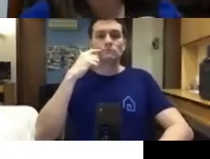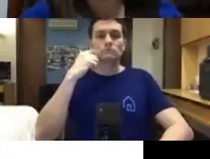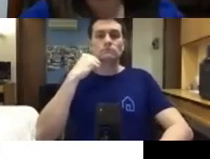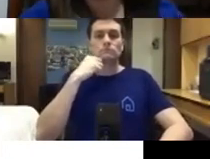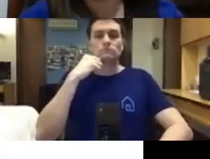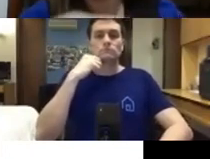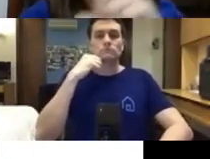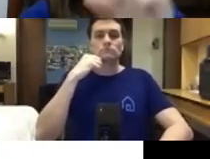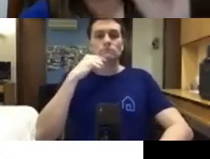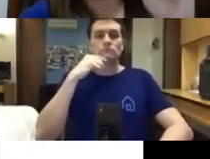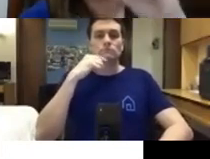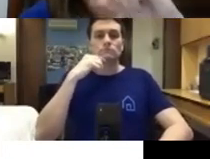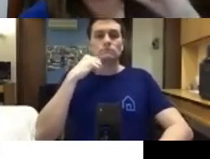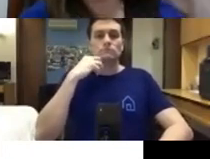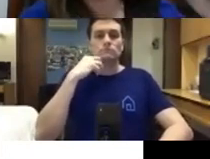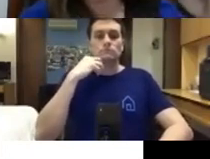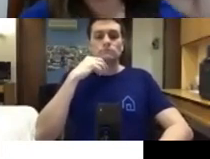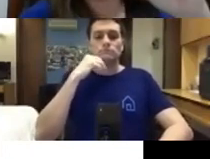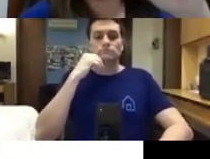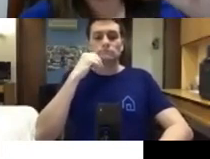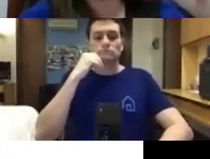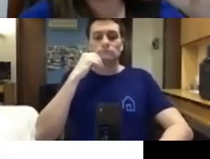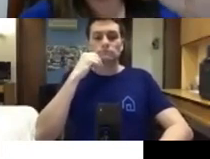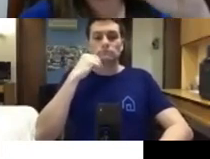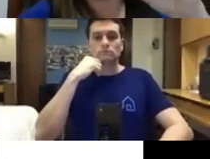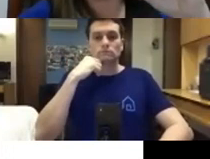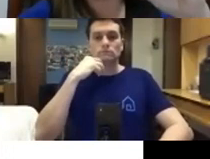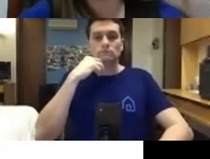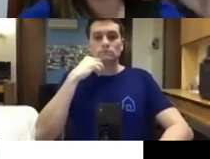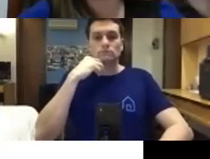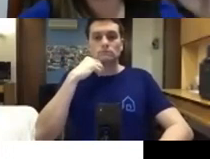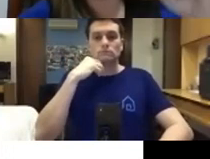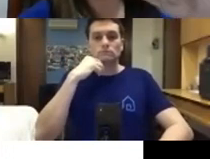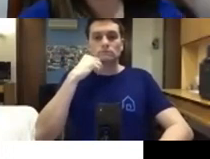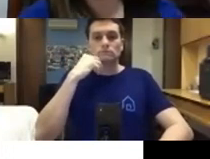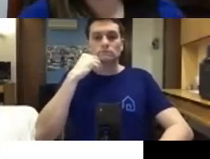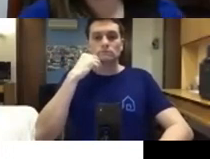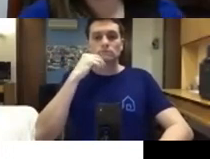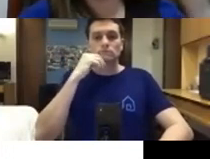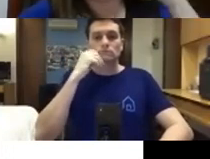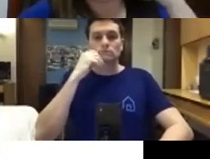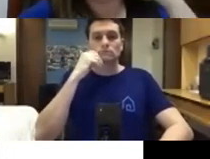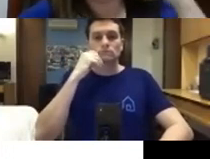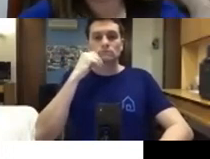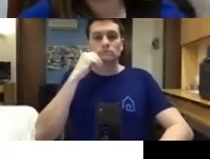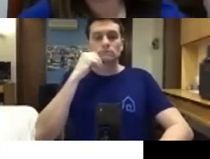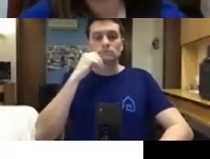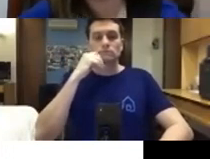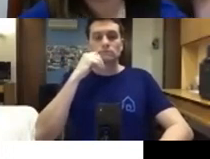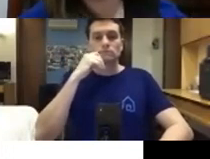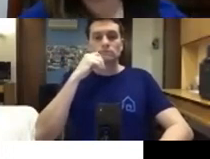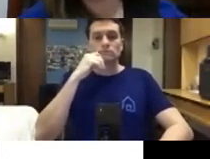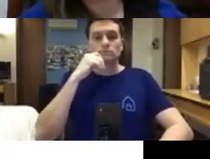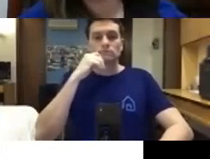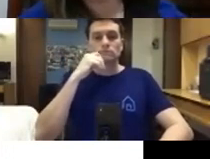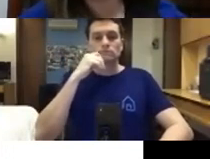rápida. Então, essa camada, o cobrimento que a gente, né, costuma adotar, ele vai proteger essa armadura. E se